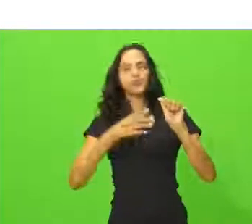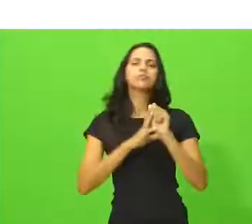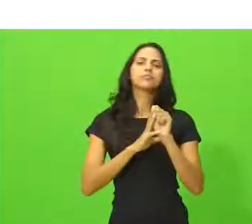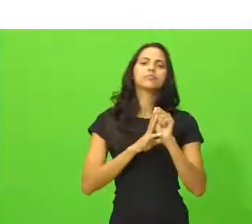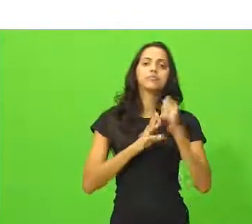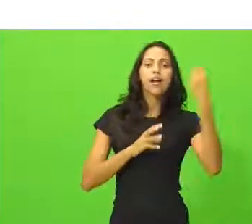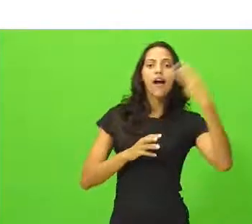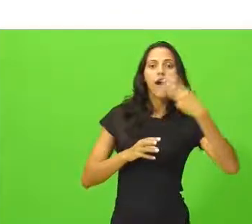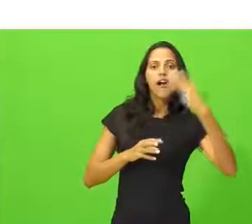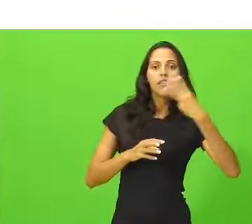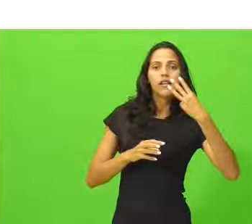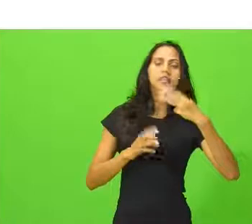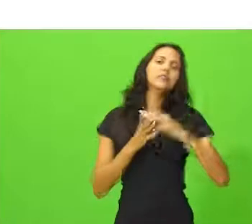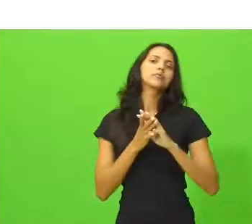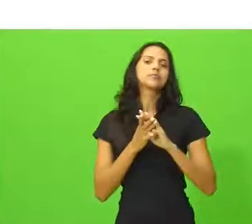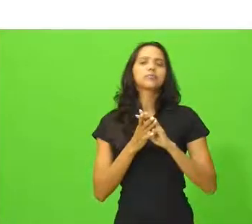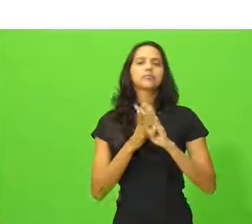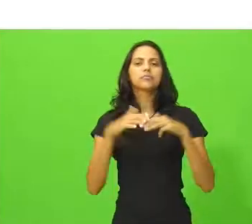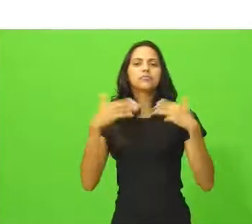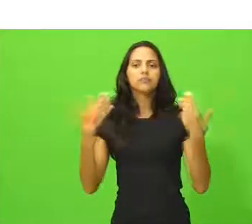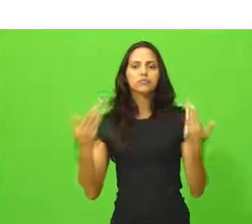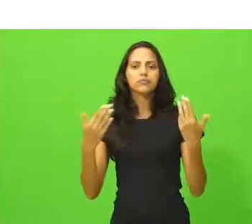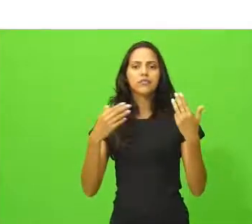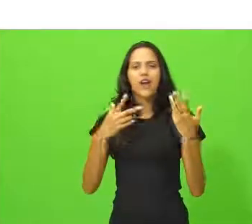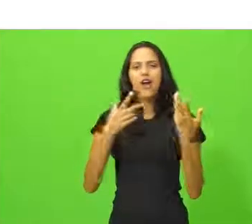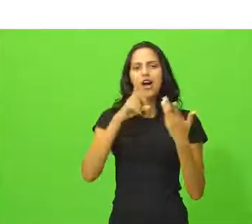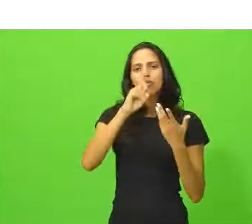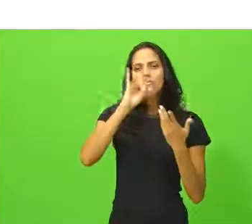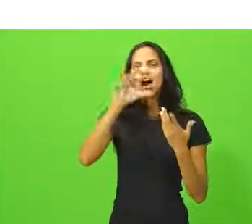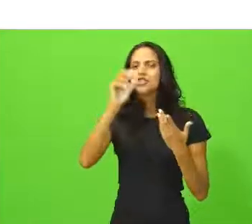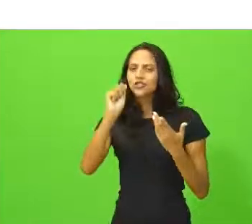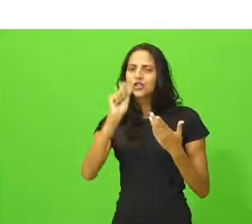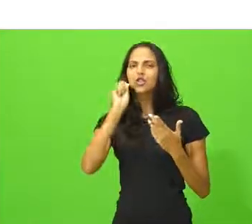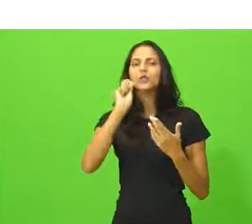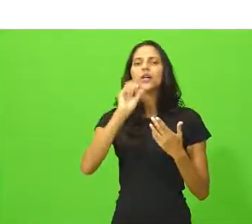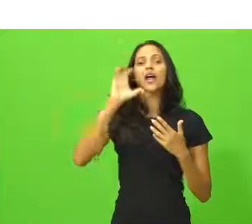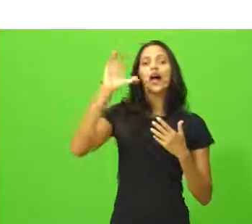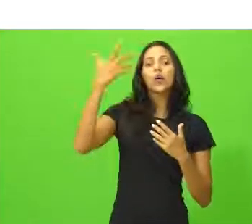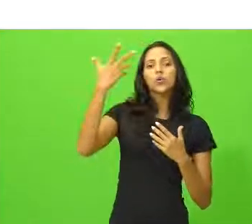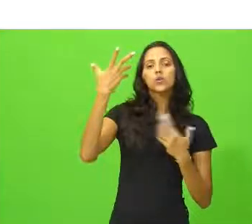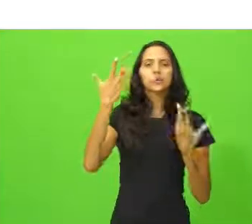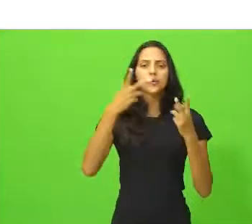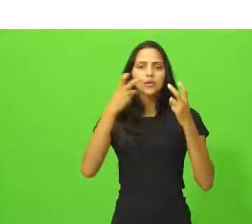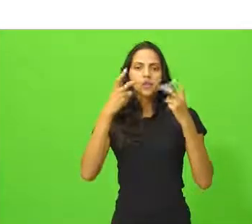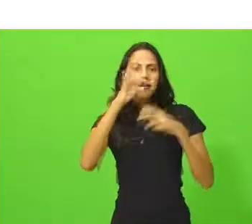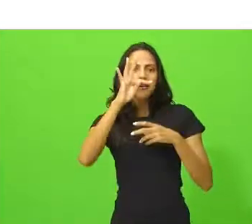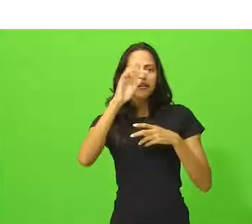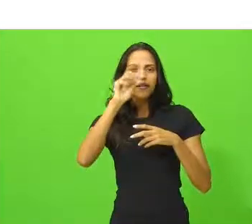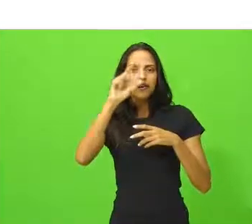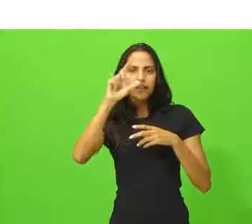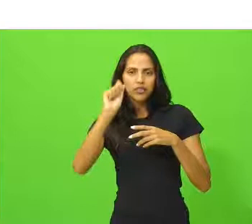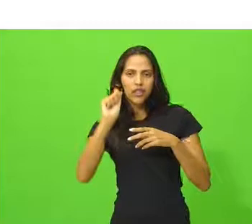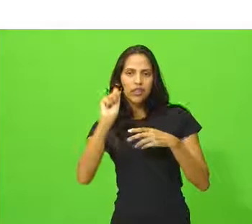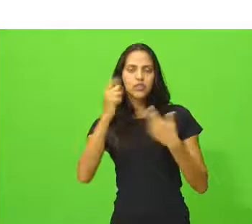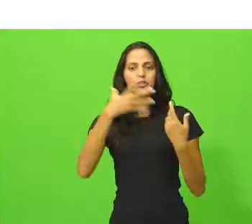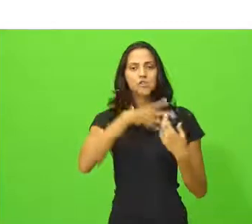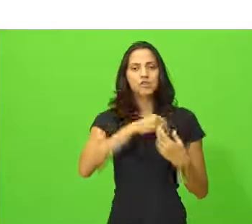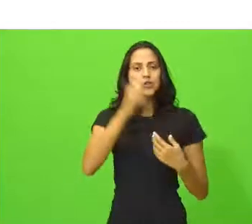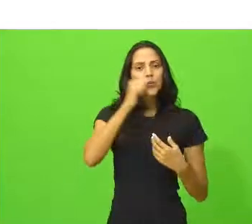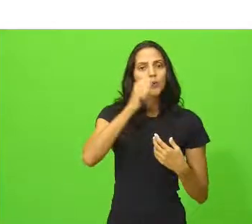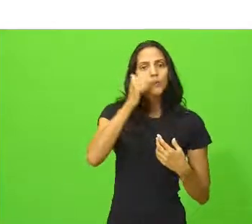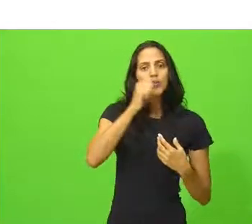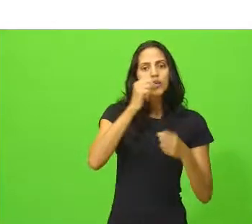Vamos à questão número 3. Questão número 3 até deu uma dica. O que aconteceu? A taxa de fecundidade, número de filhos por mulher.